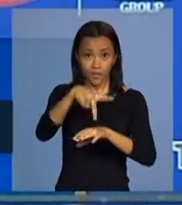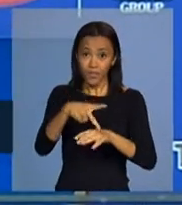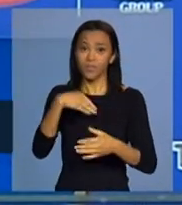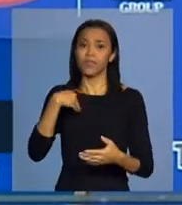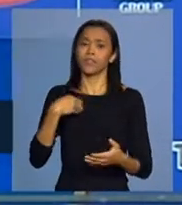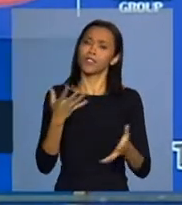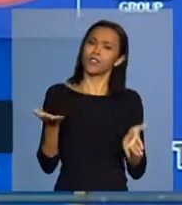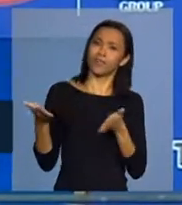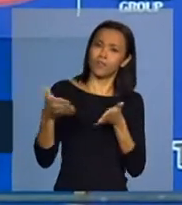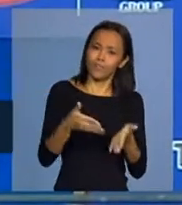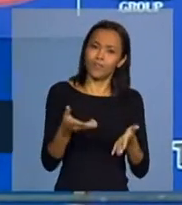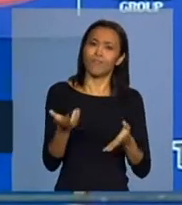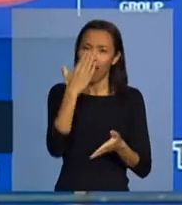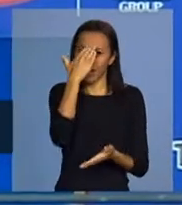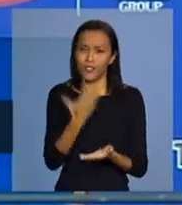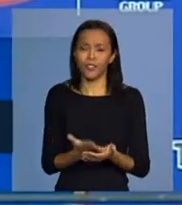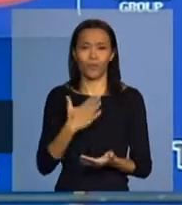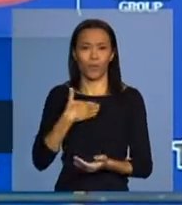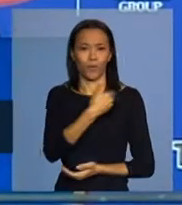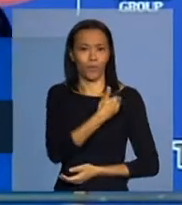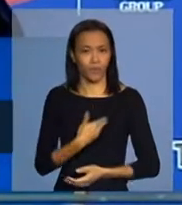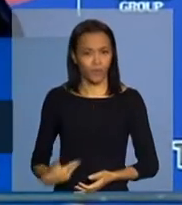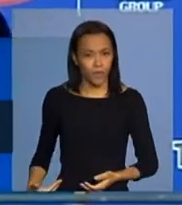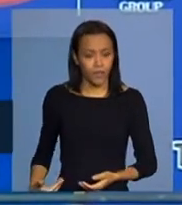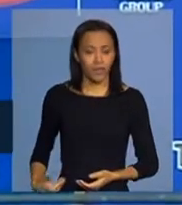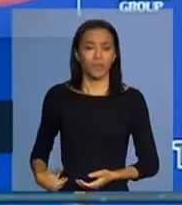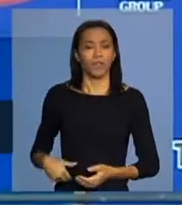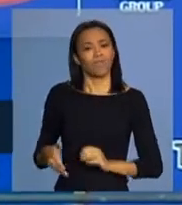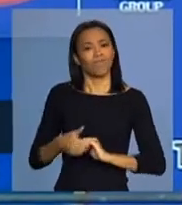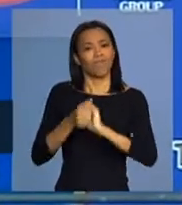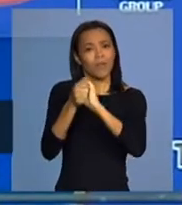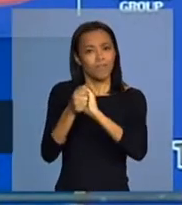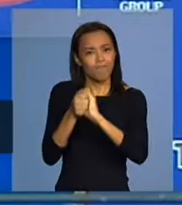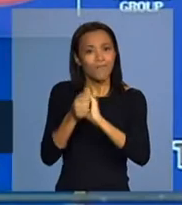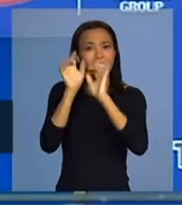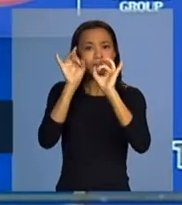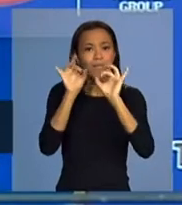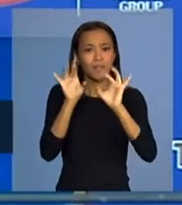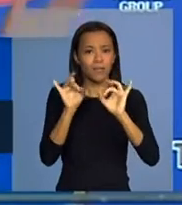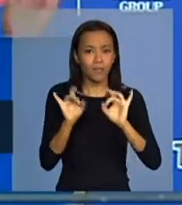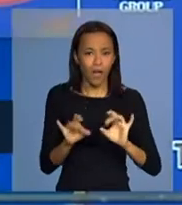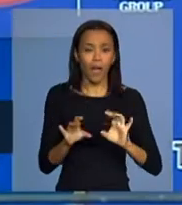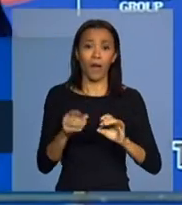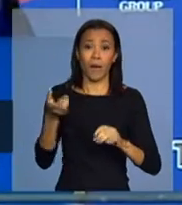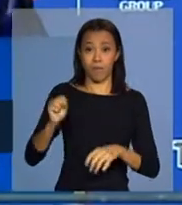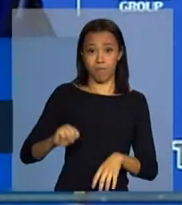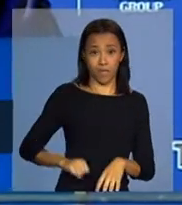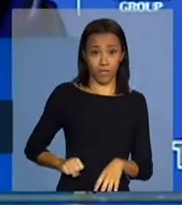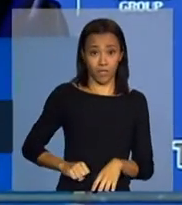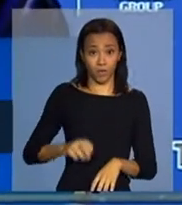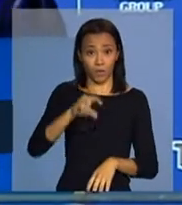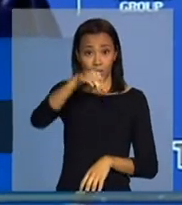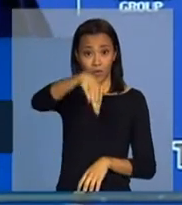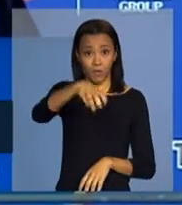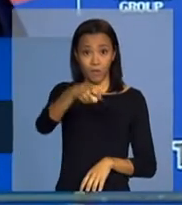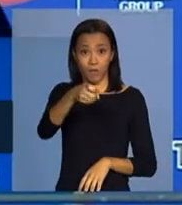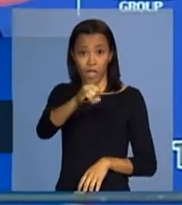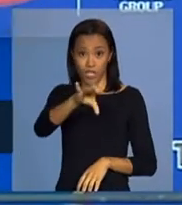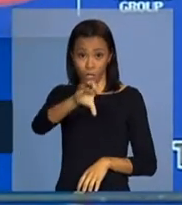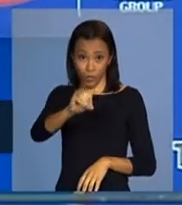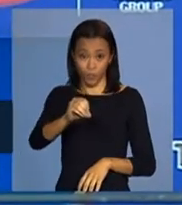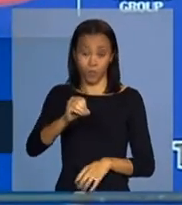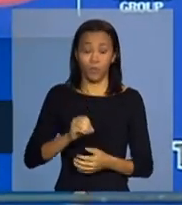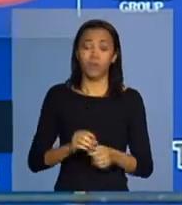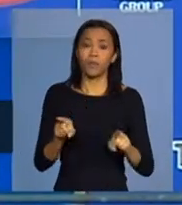acreditados junto ao meu governo, dirigindo uma saudação especial à embaixadora do México.